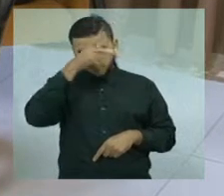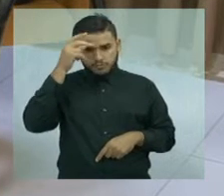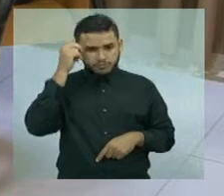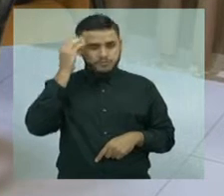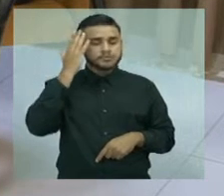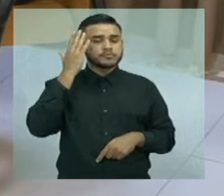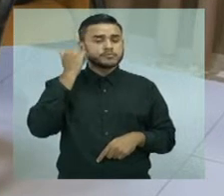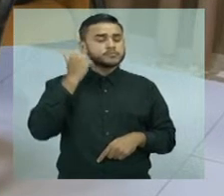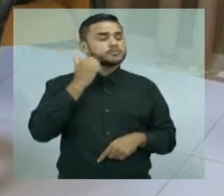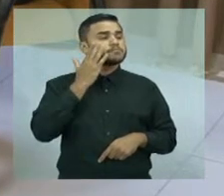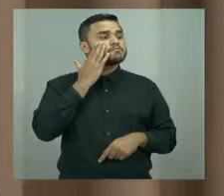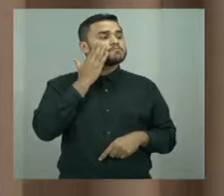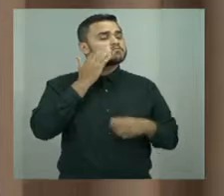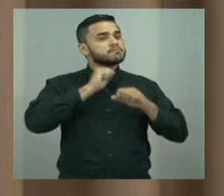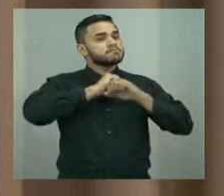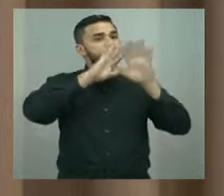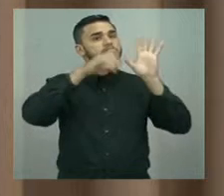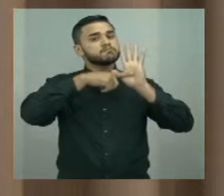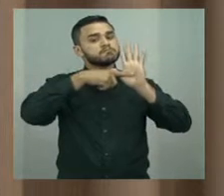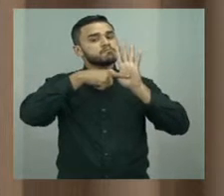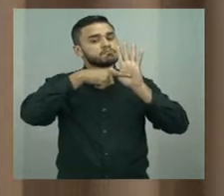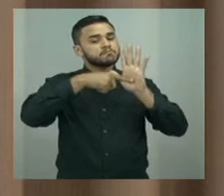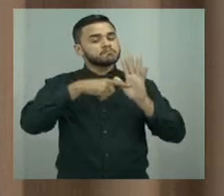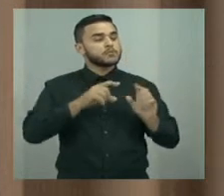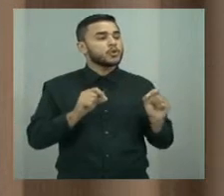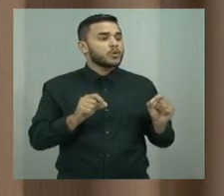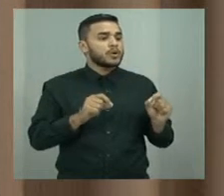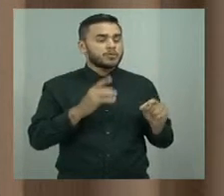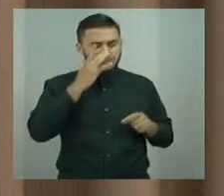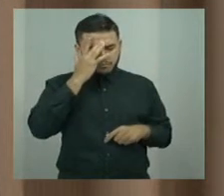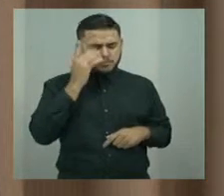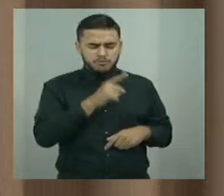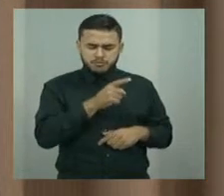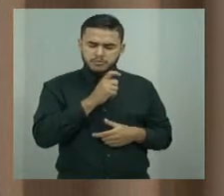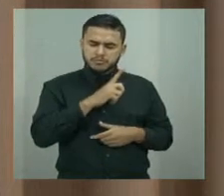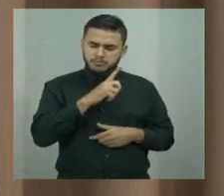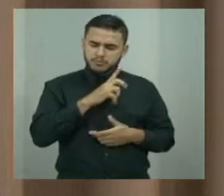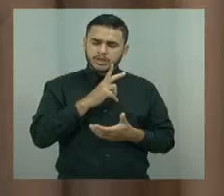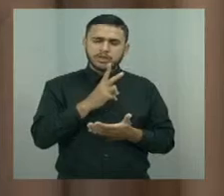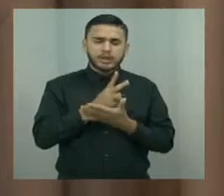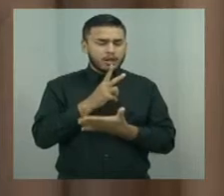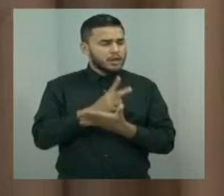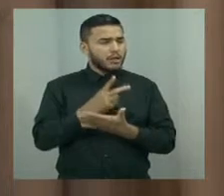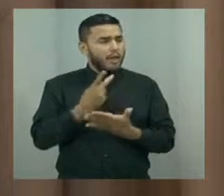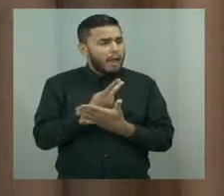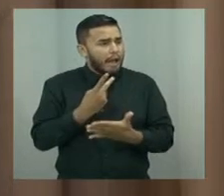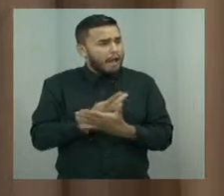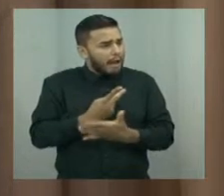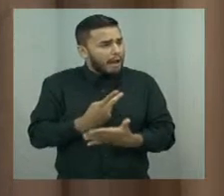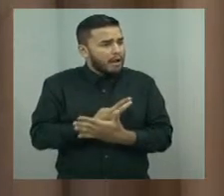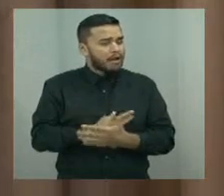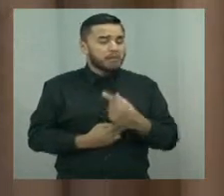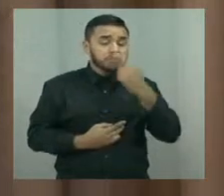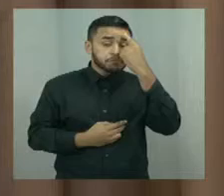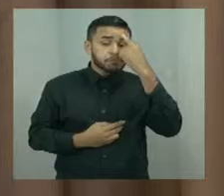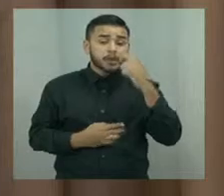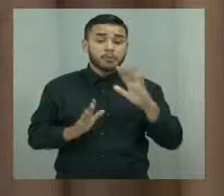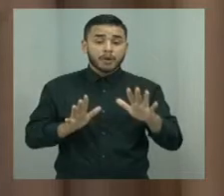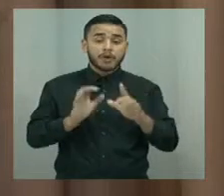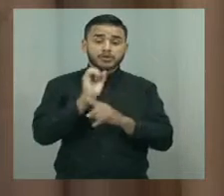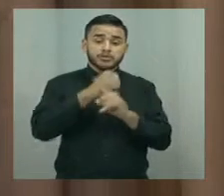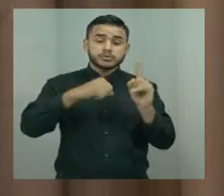agradece em saber, né, que por mais que ainda existam pessoas que persistem nos seus erros, mas a sociedade ela está sim